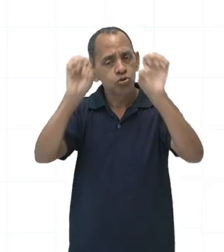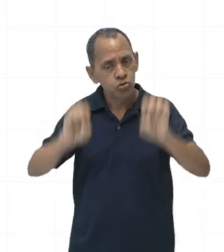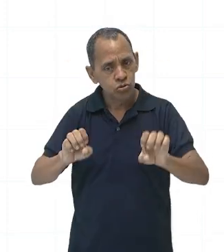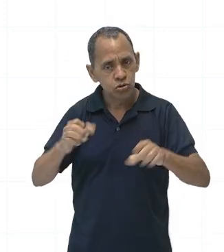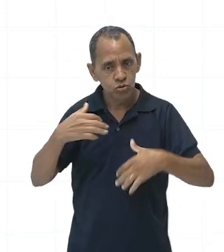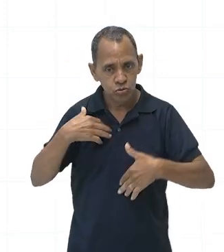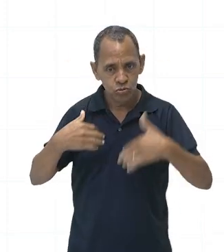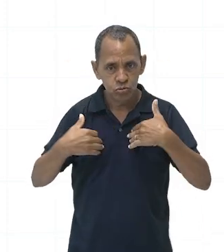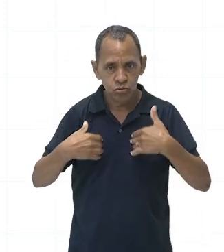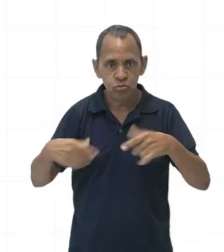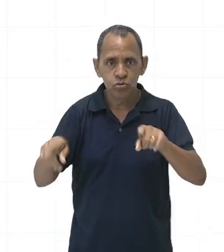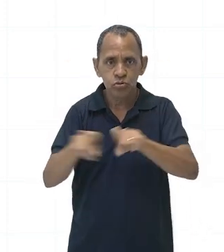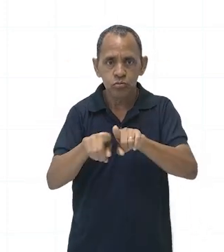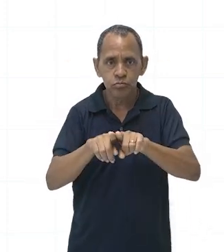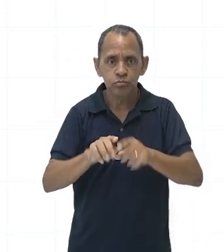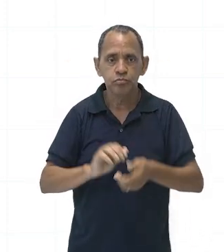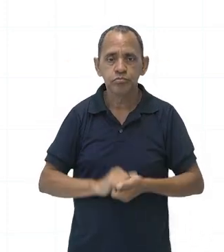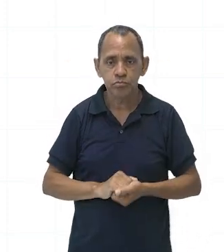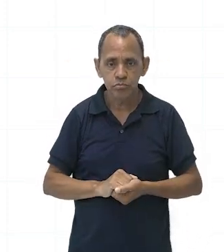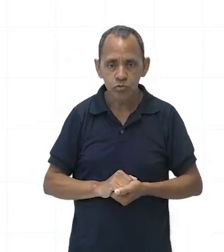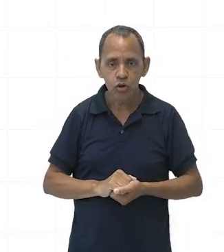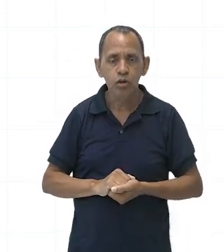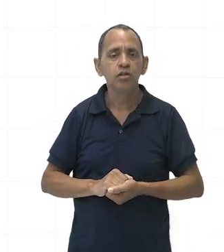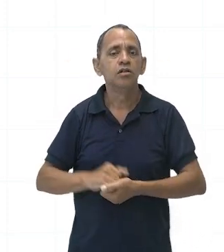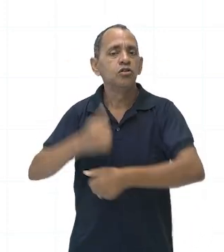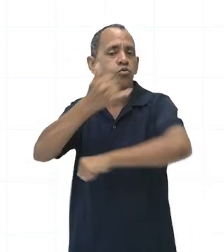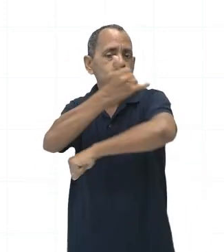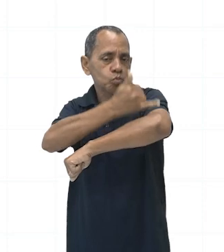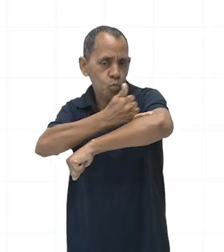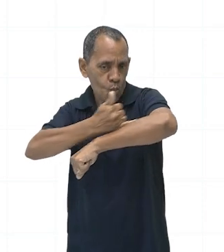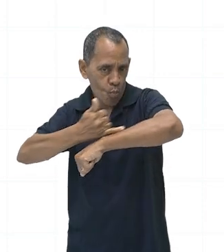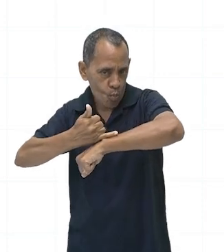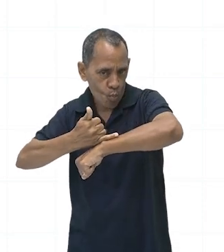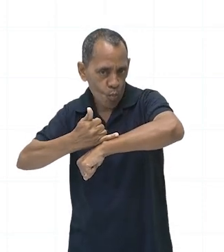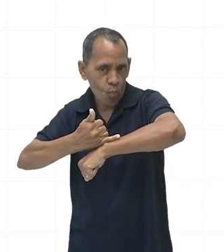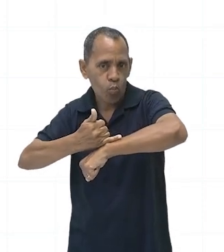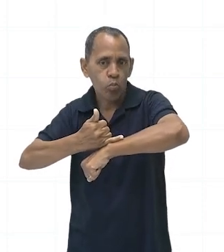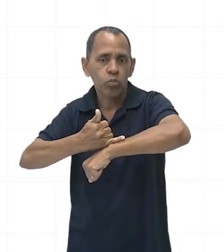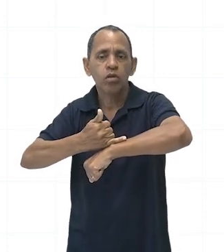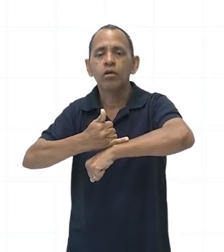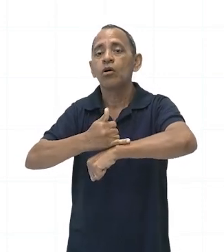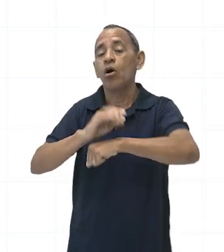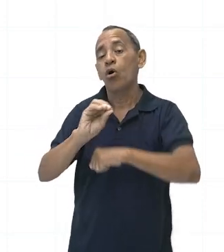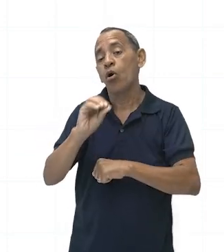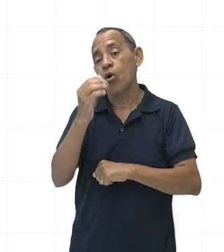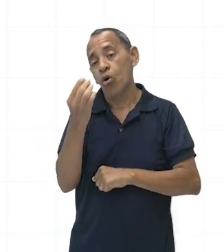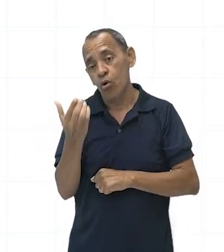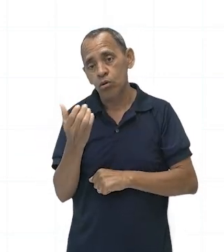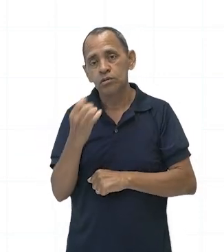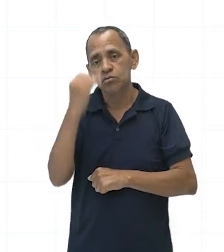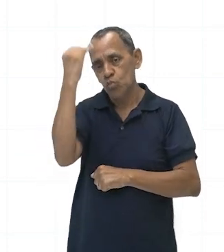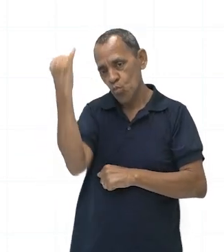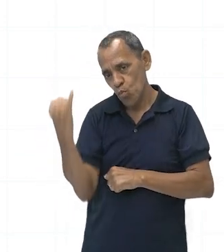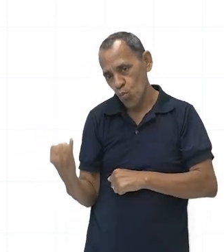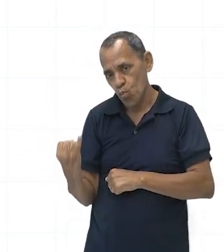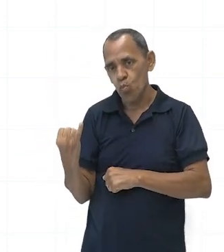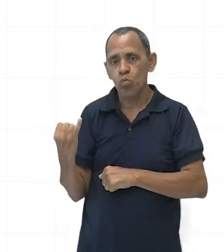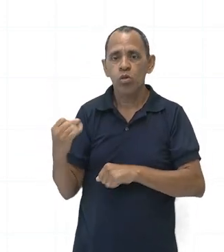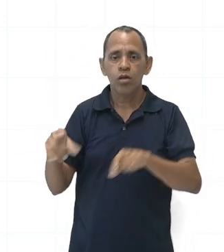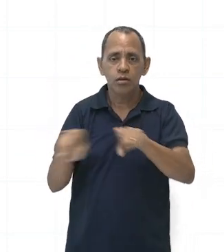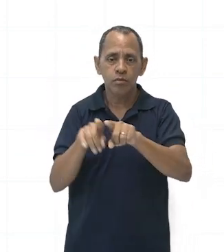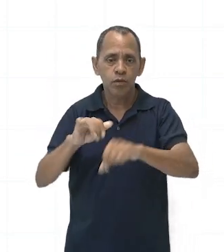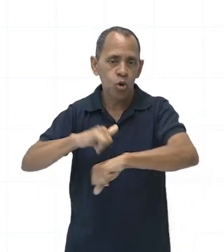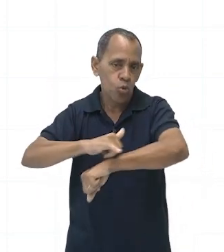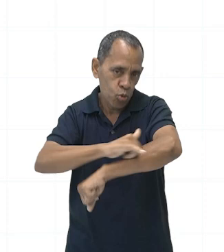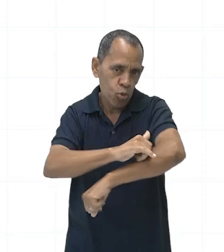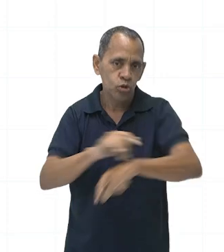ou você tem peso de mais ou você tem peso de menos, né? Nós temos aí a questão da capacidade física,